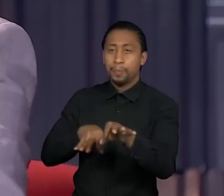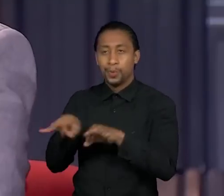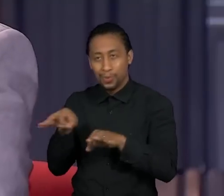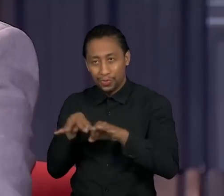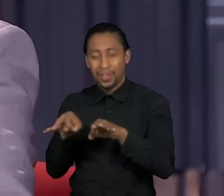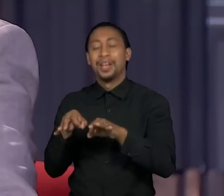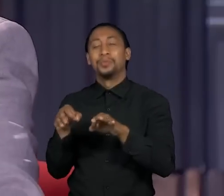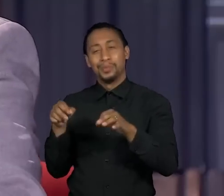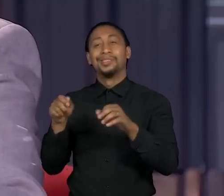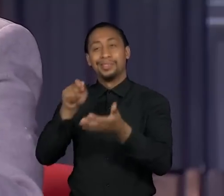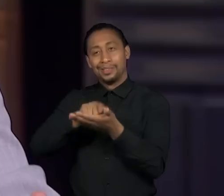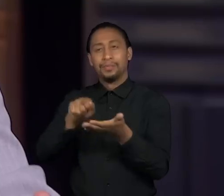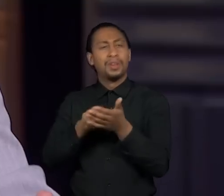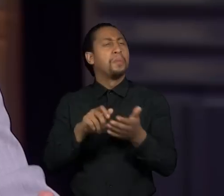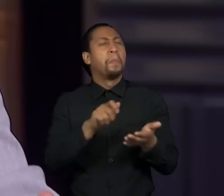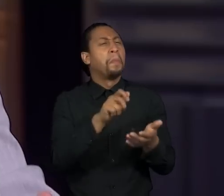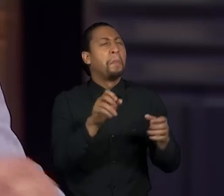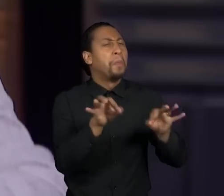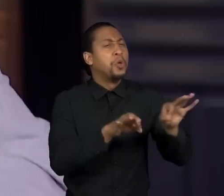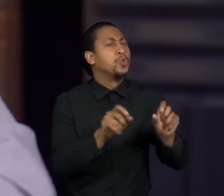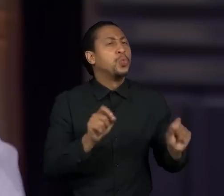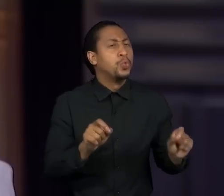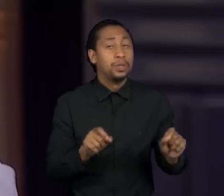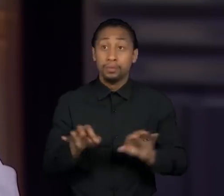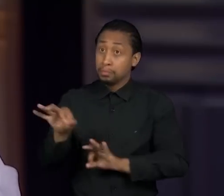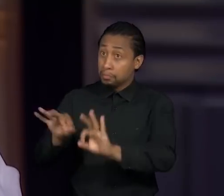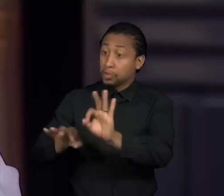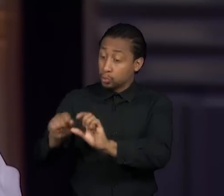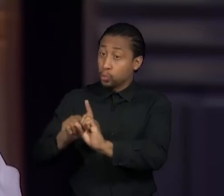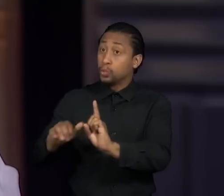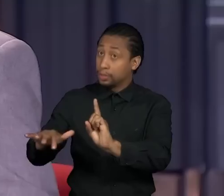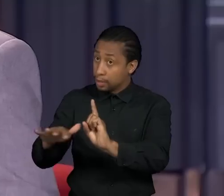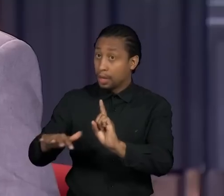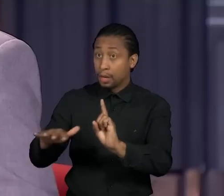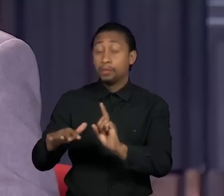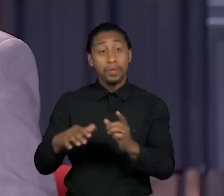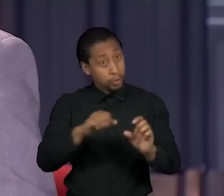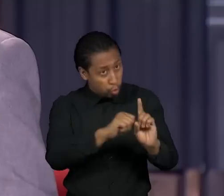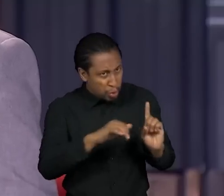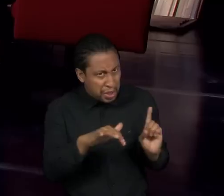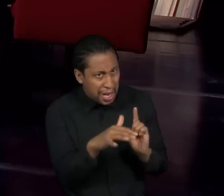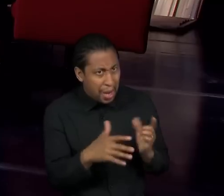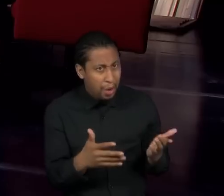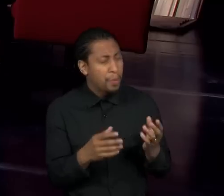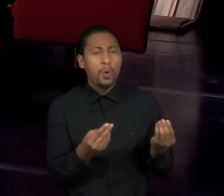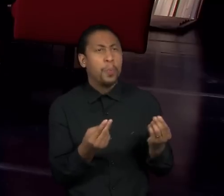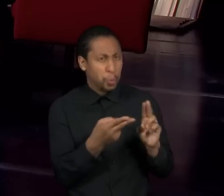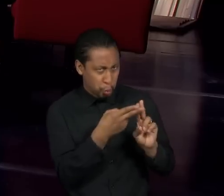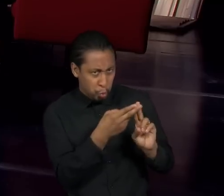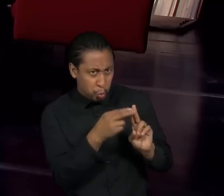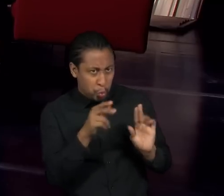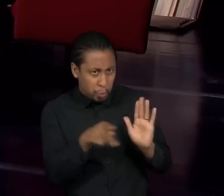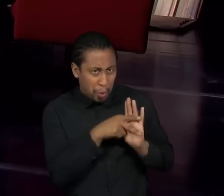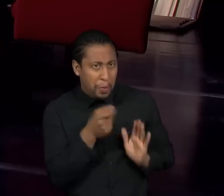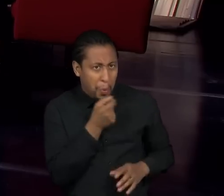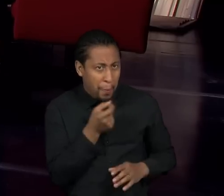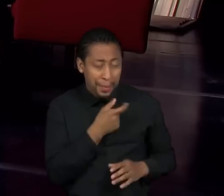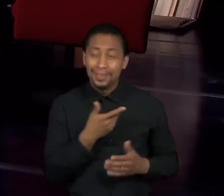rap nesse projeto. Projeto do quê? Social. Social? Fui cria de um projeto social. Era o quê? Um SUS da comédia?